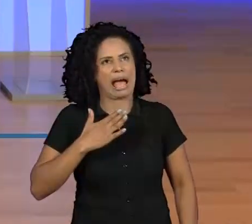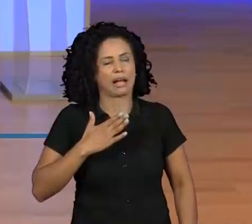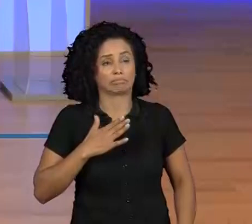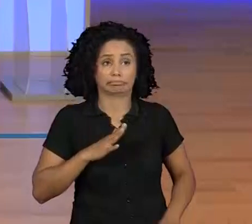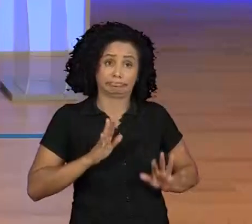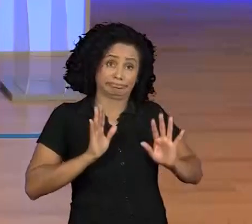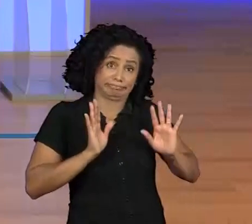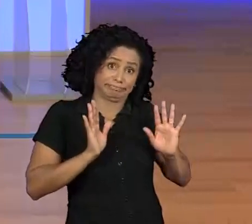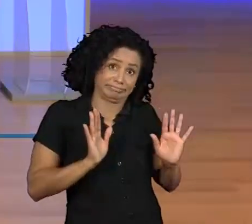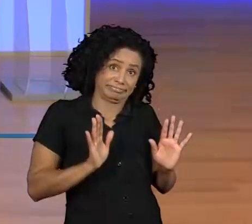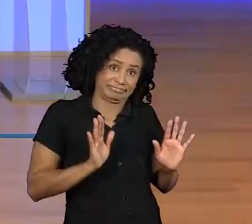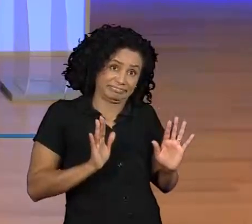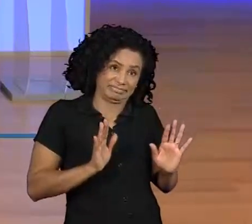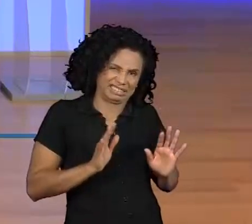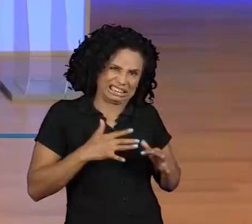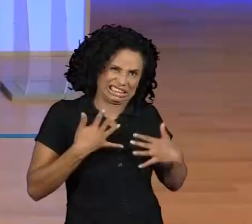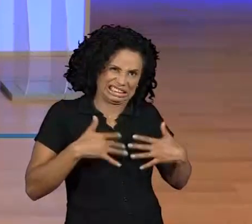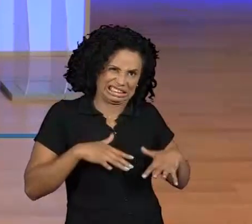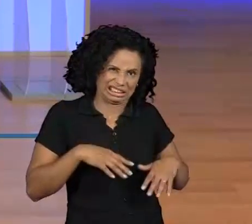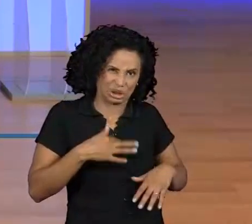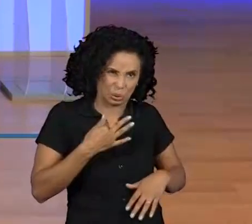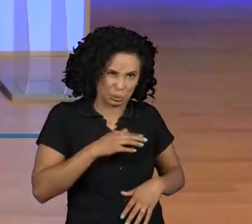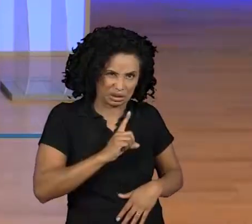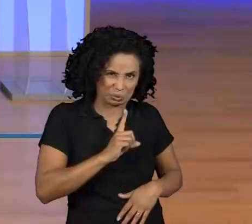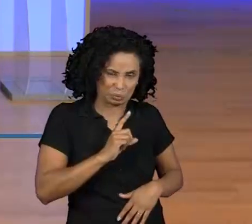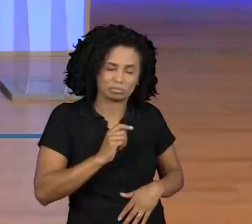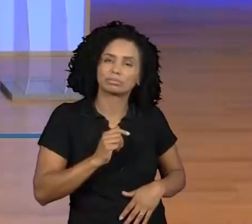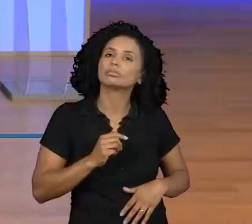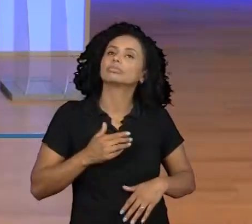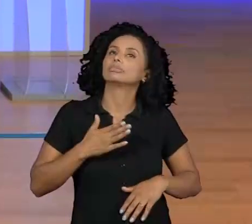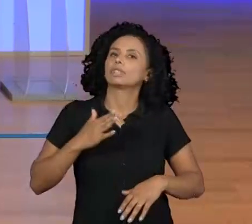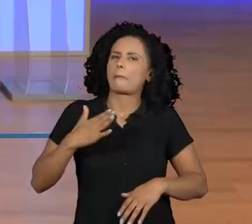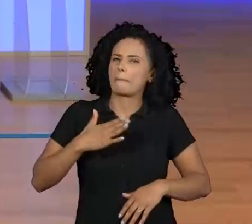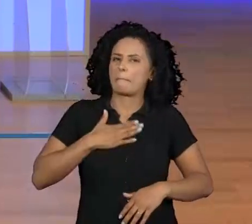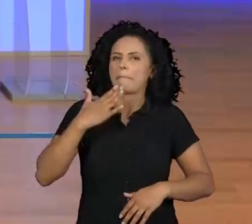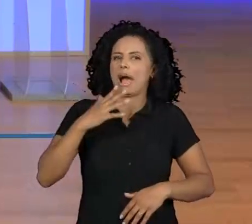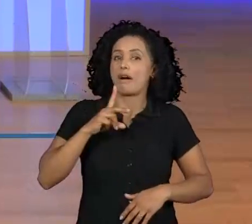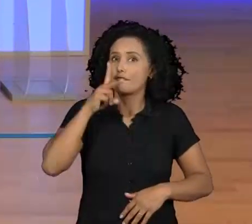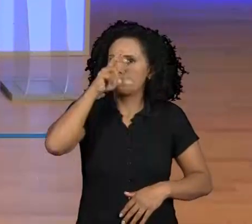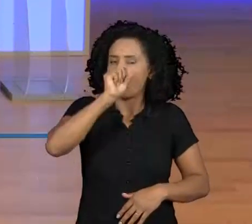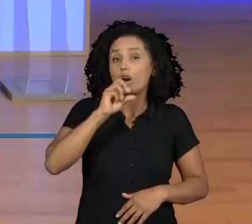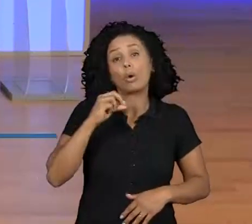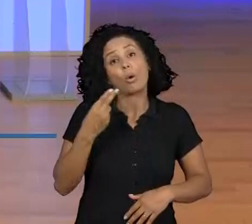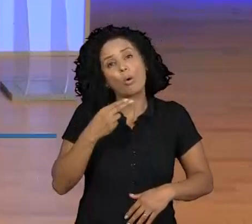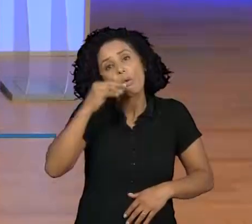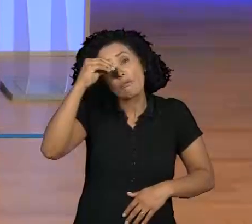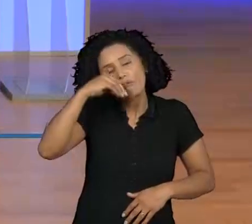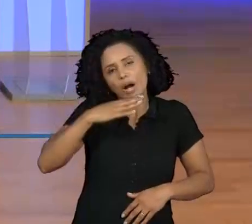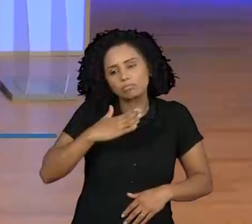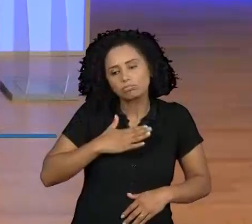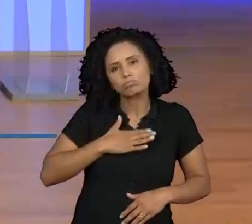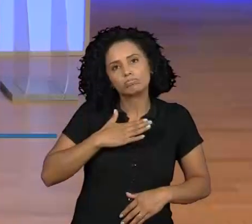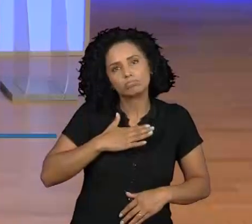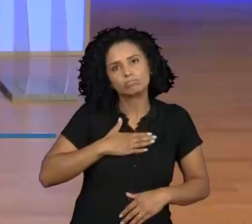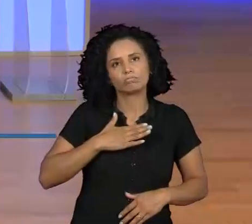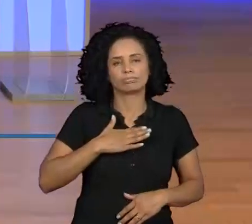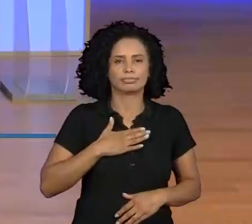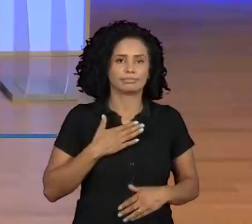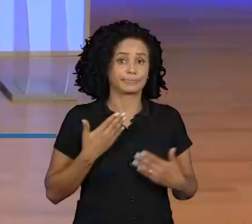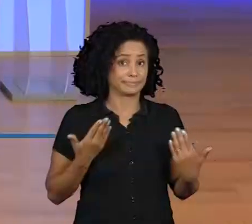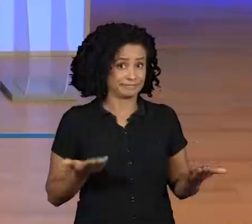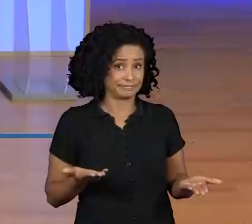então, já vimos fraco. aí, E fraco. forte em relação... Opa, agora sim. Forte em relação ao